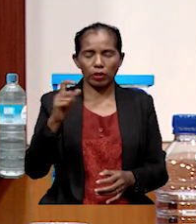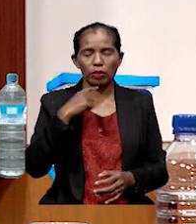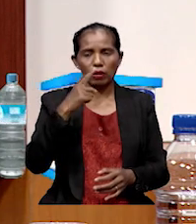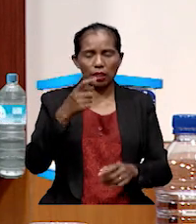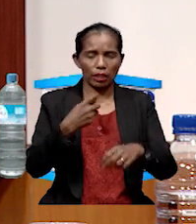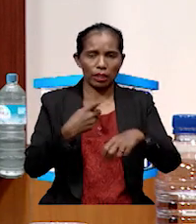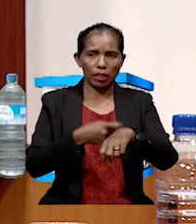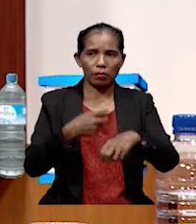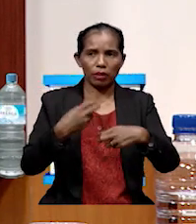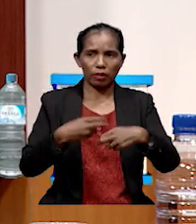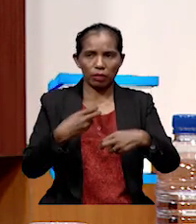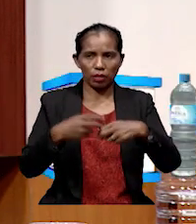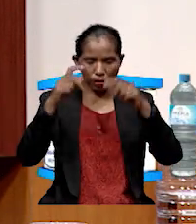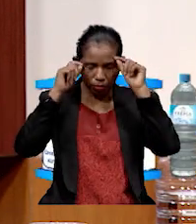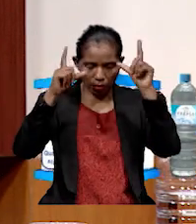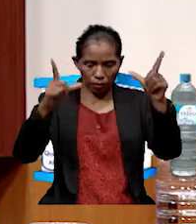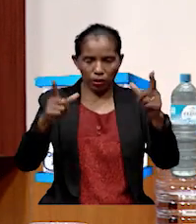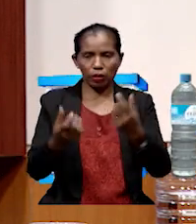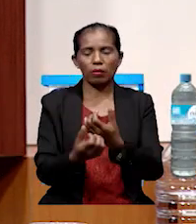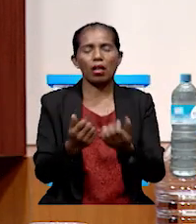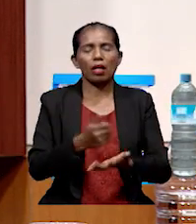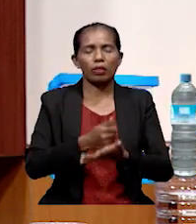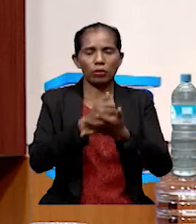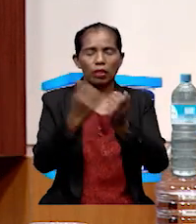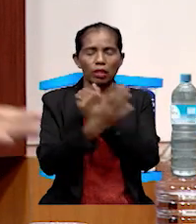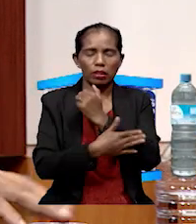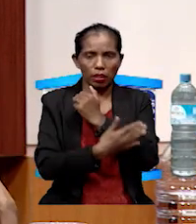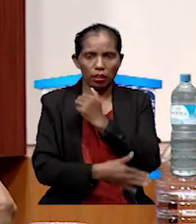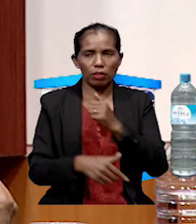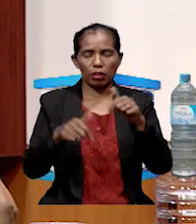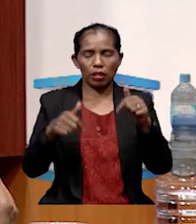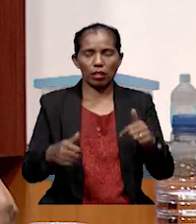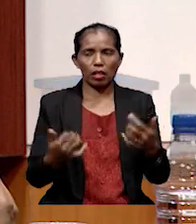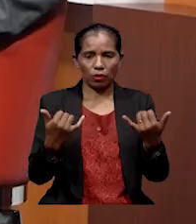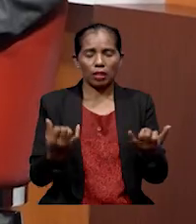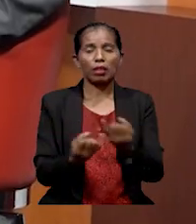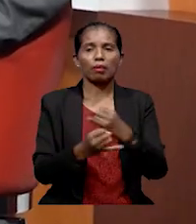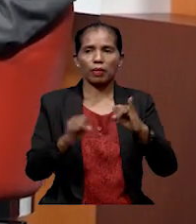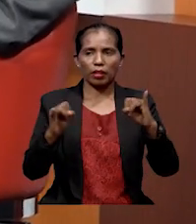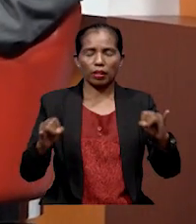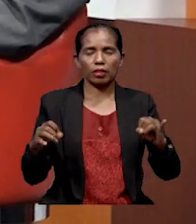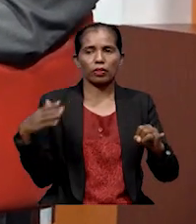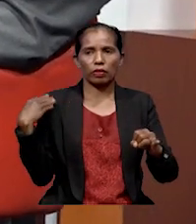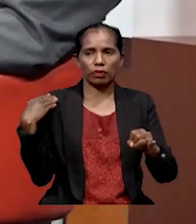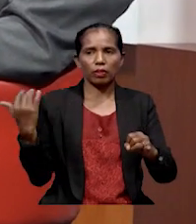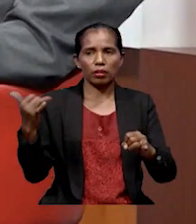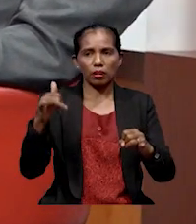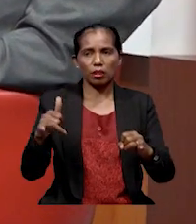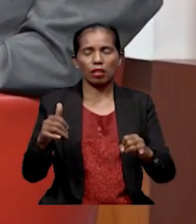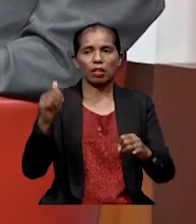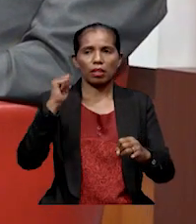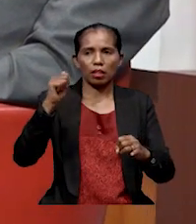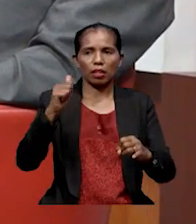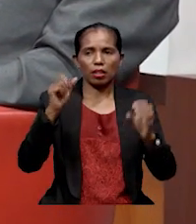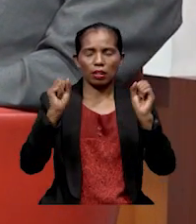libertação ou de liberta raidane. Também, e a era ukunan nianê, geração fomos candidata an, ou